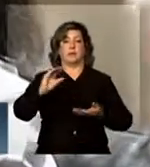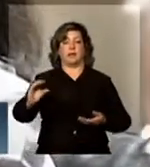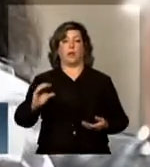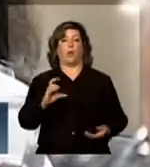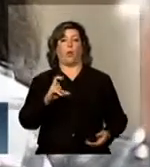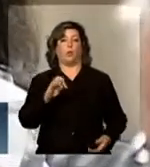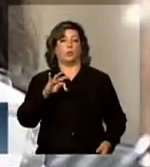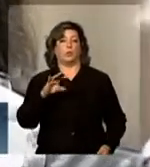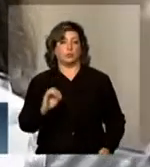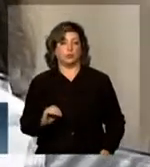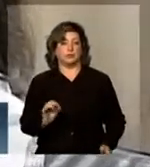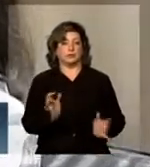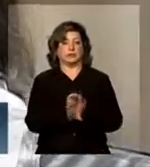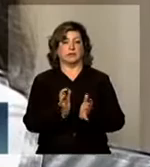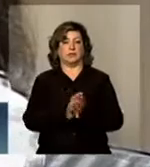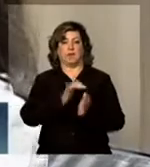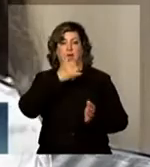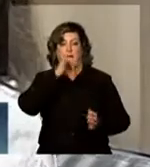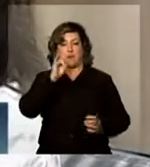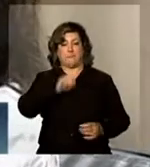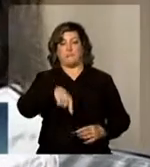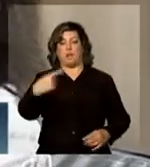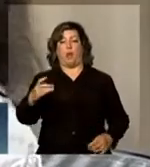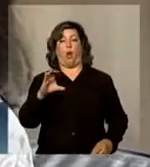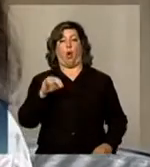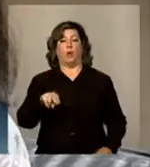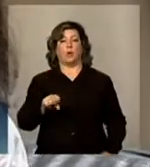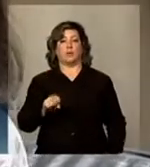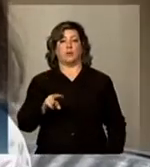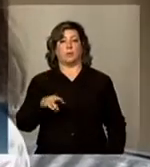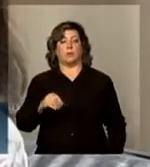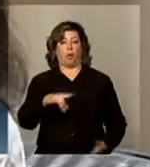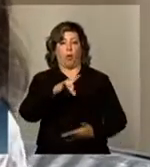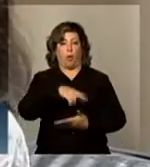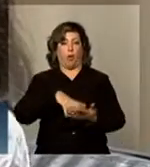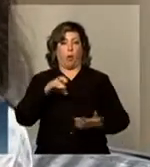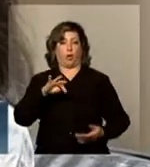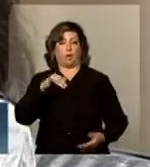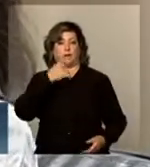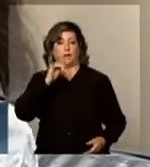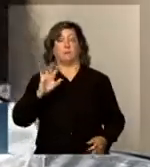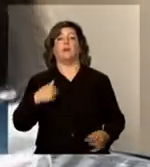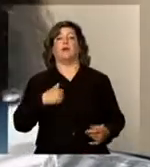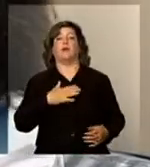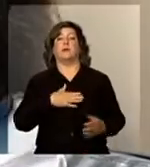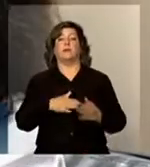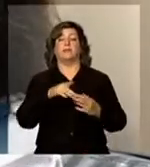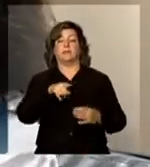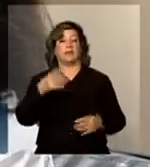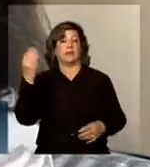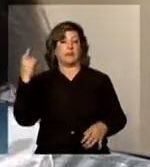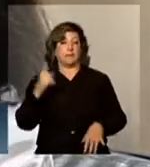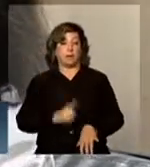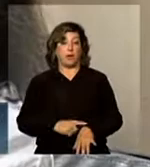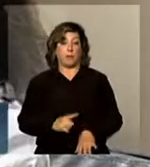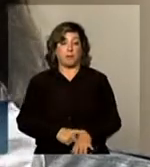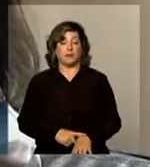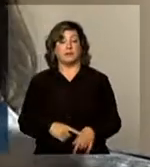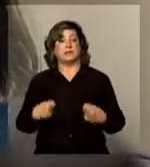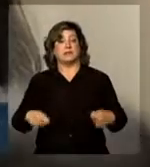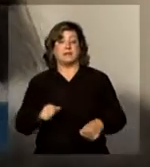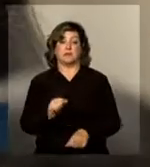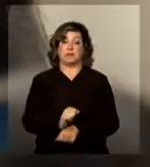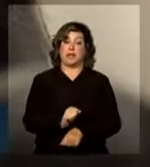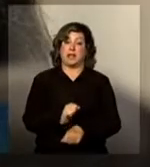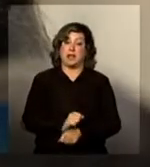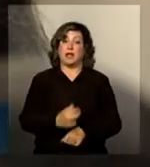custos do setor elétrico para o consumidor, para a conta de energia, mas eu pediria, o senhor disse que naquele momento era conveniente esperar, que